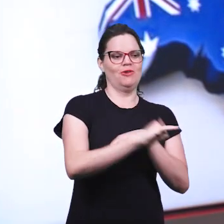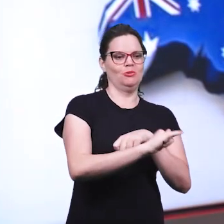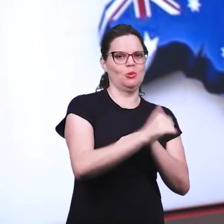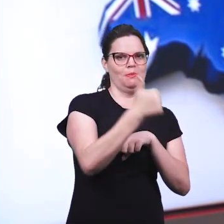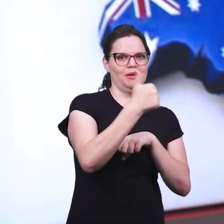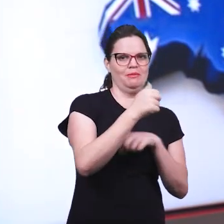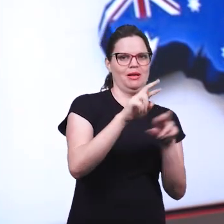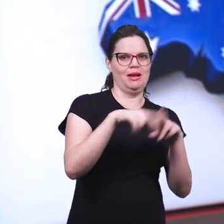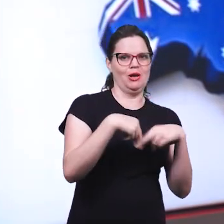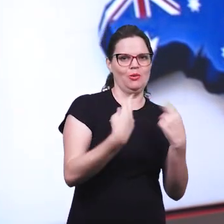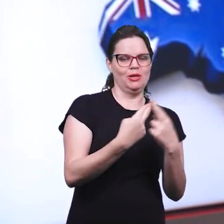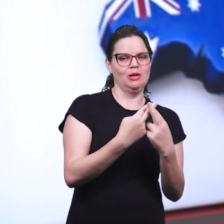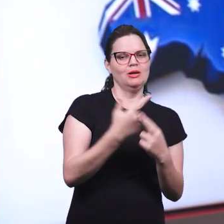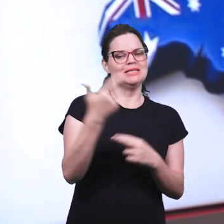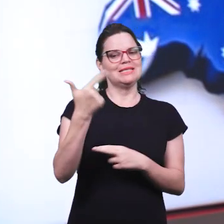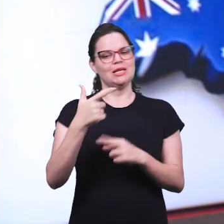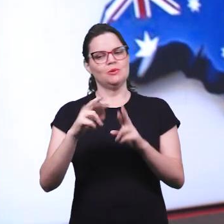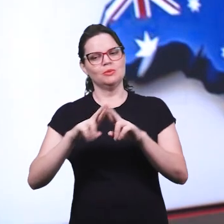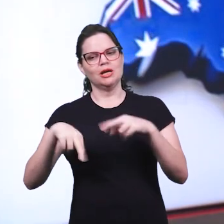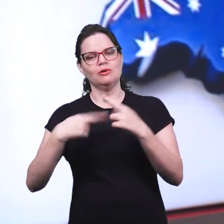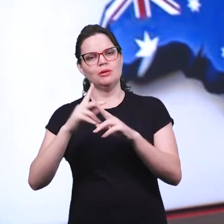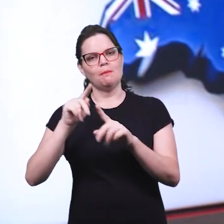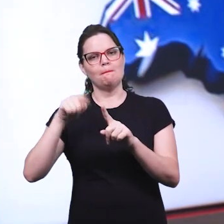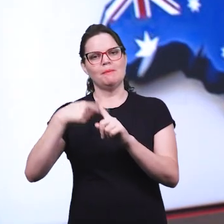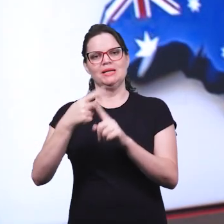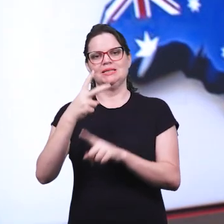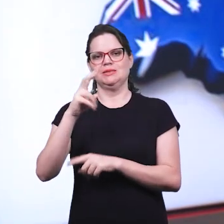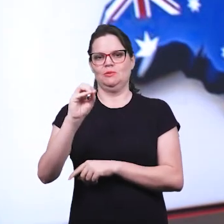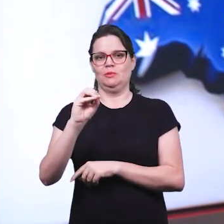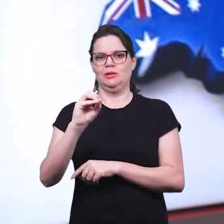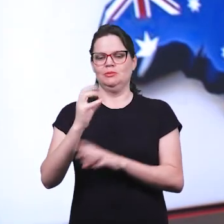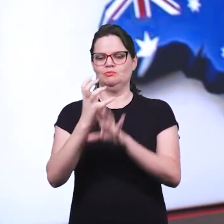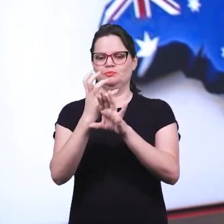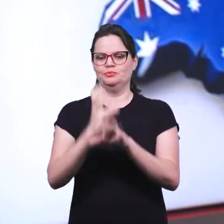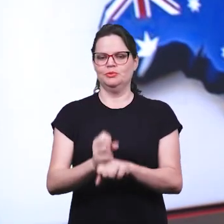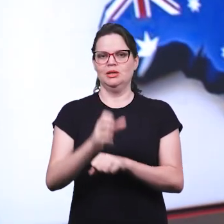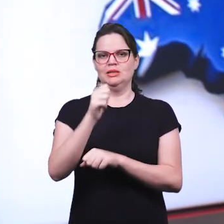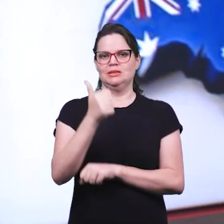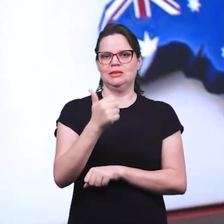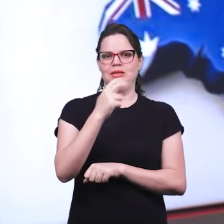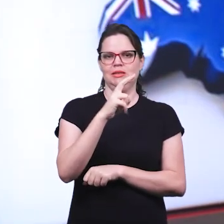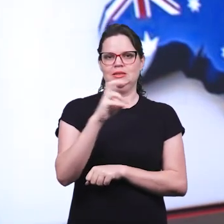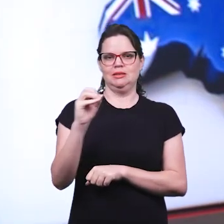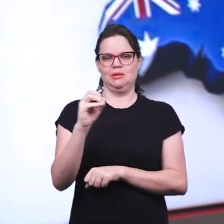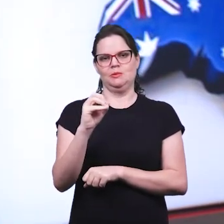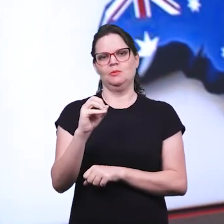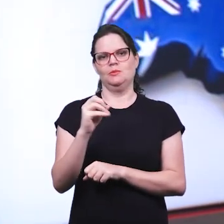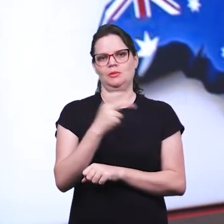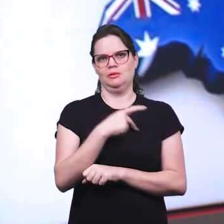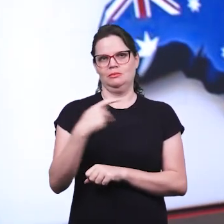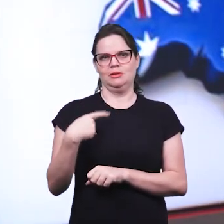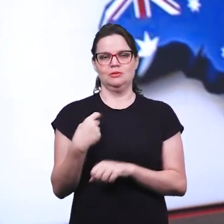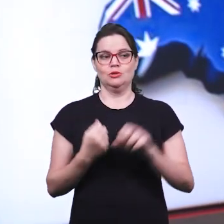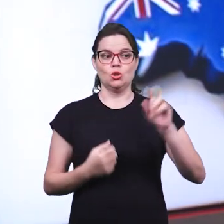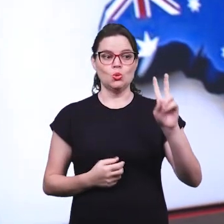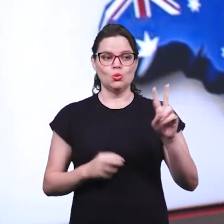primeira. Então, no total, alcançamos 150 pastores, somente em 2